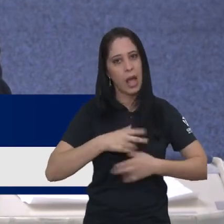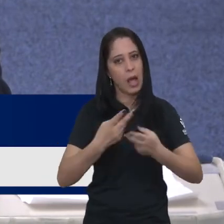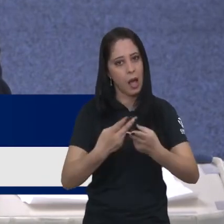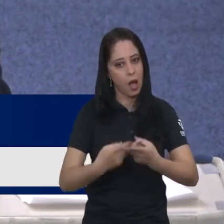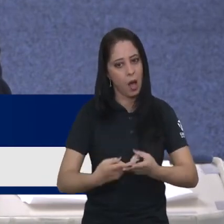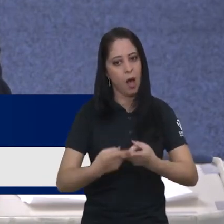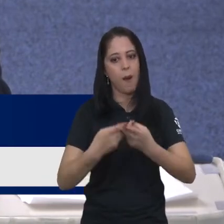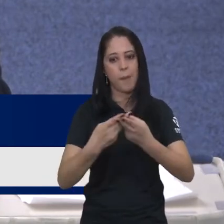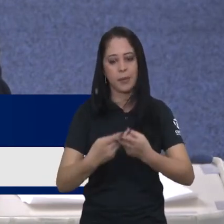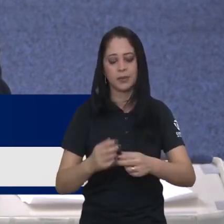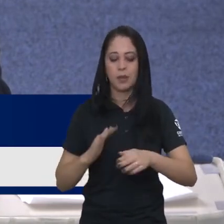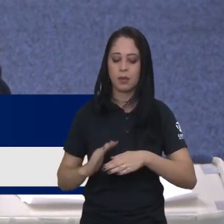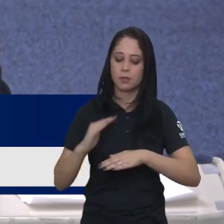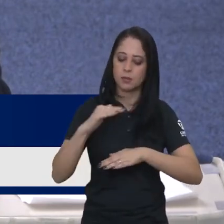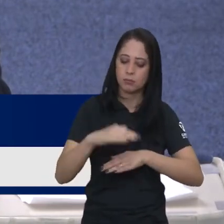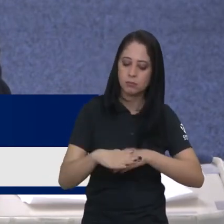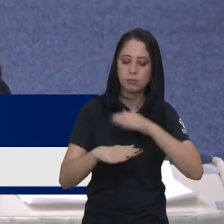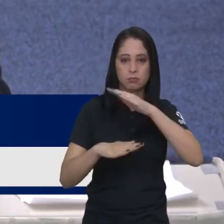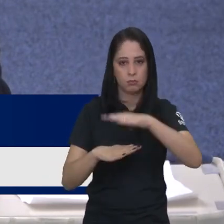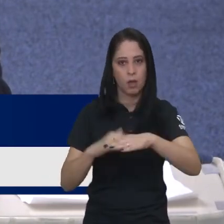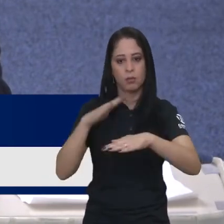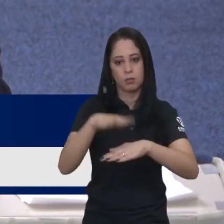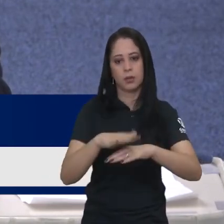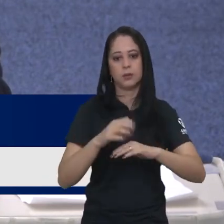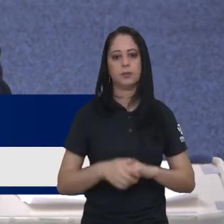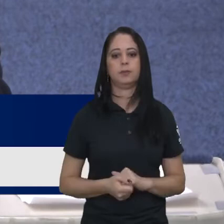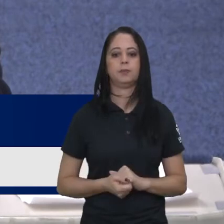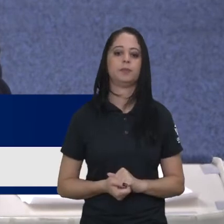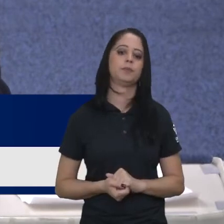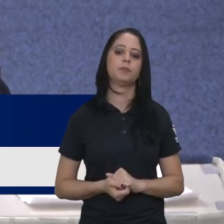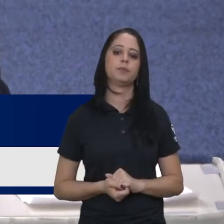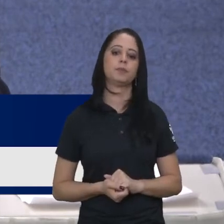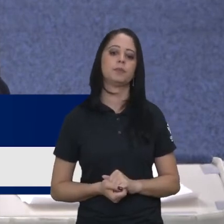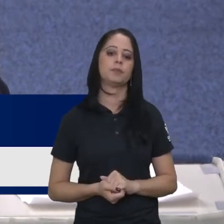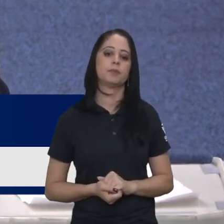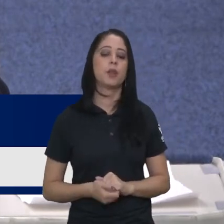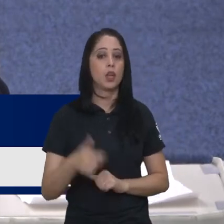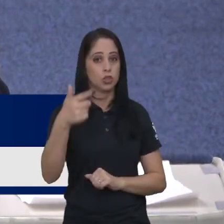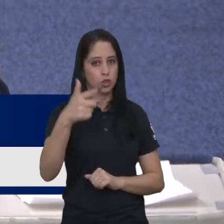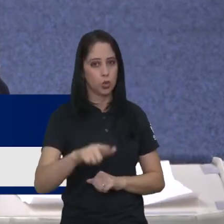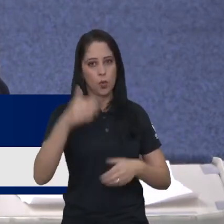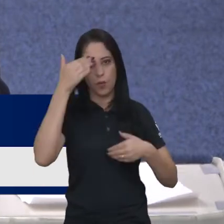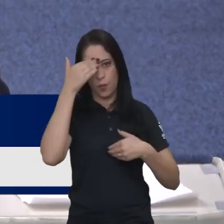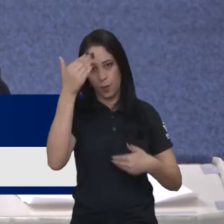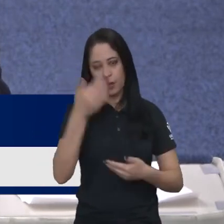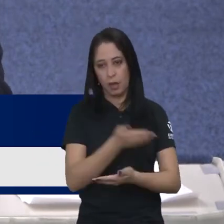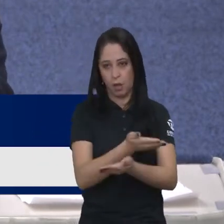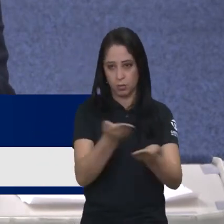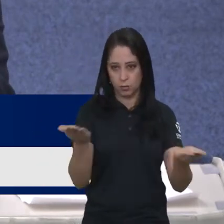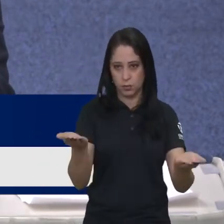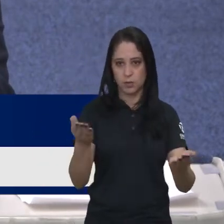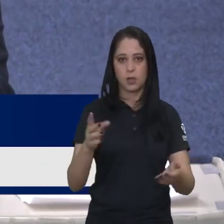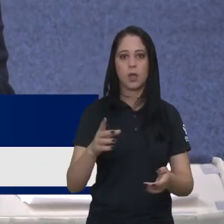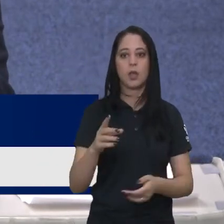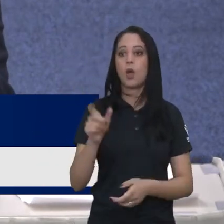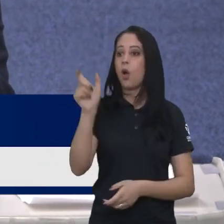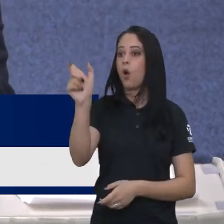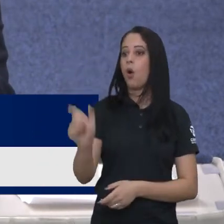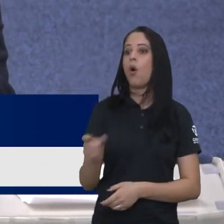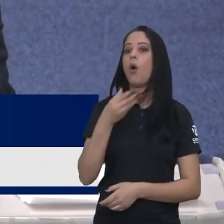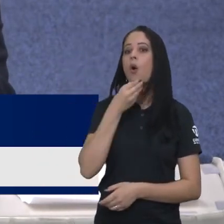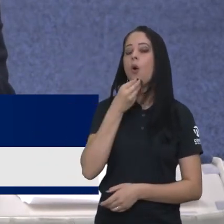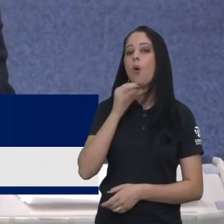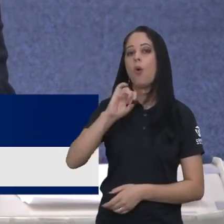planos e metas e é isso que a gente tem buscado. Quero mais uma vez agradecer a presença do doutor